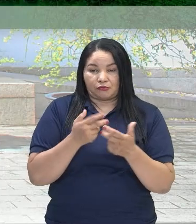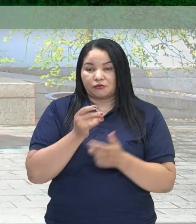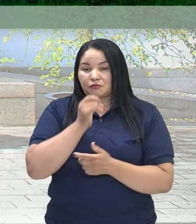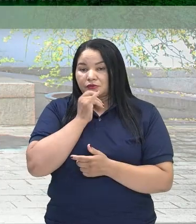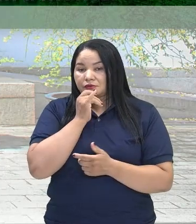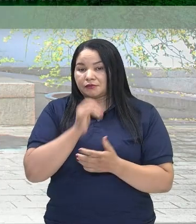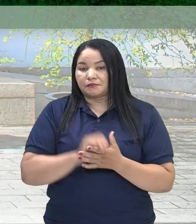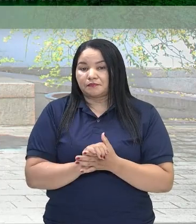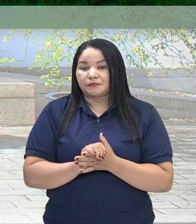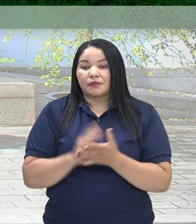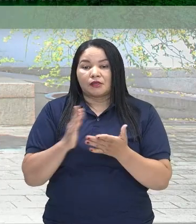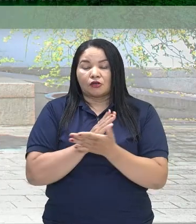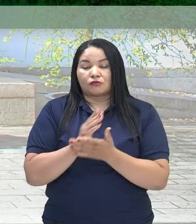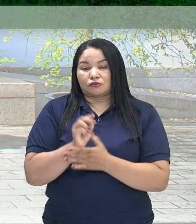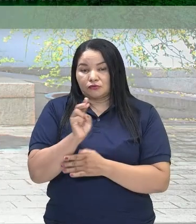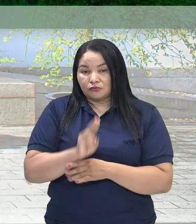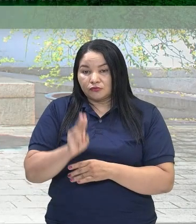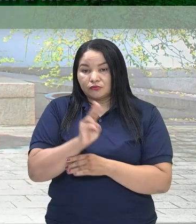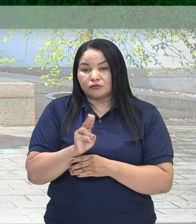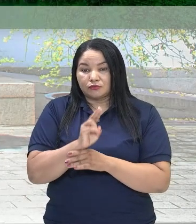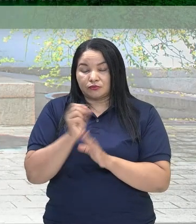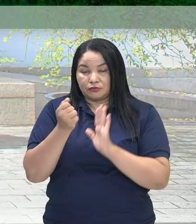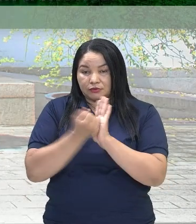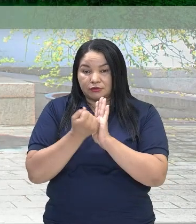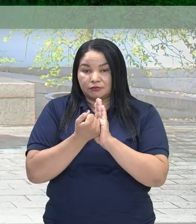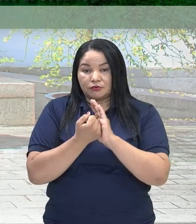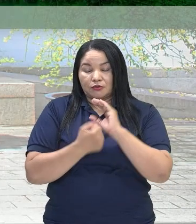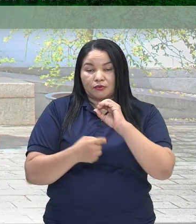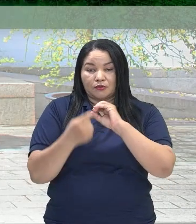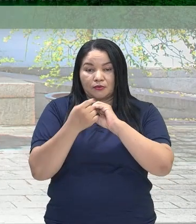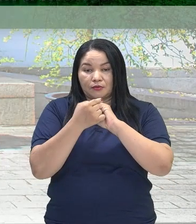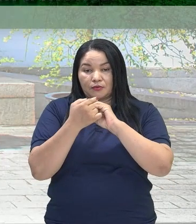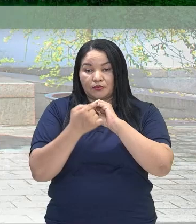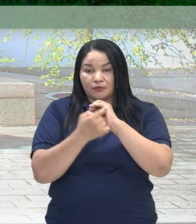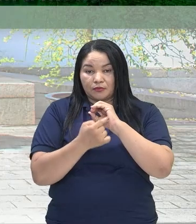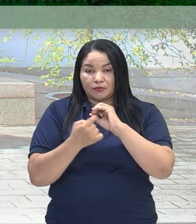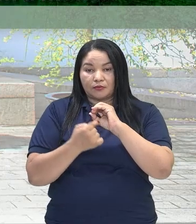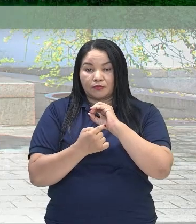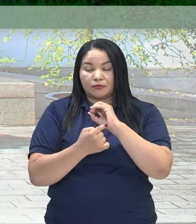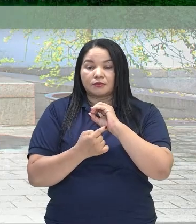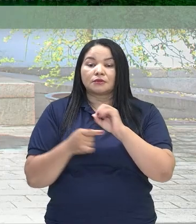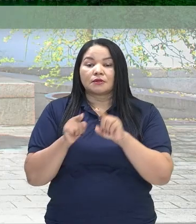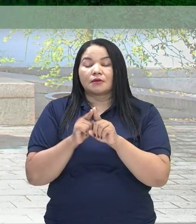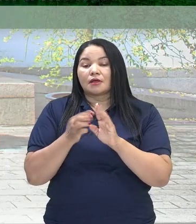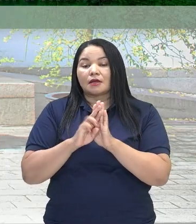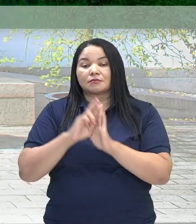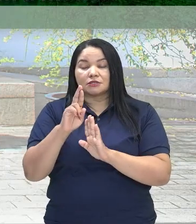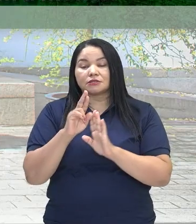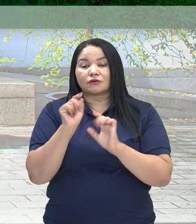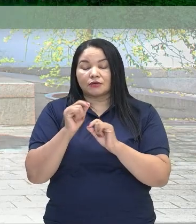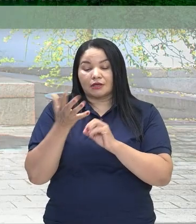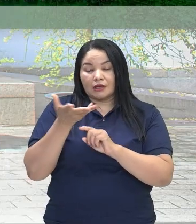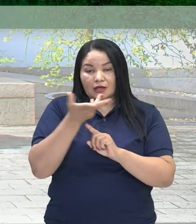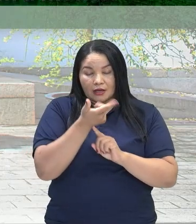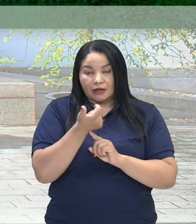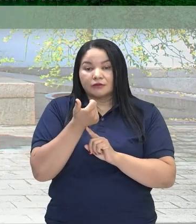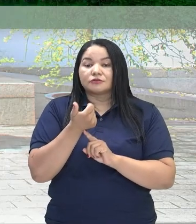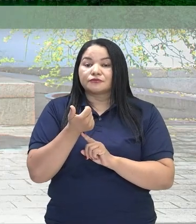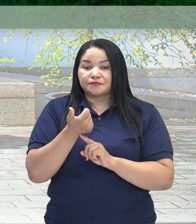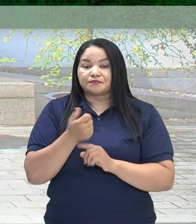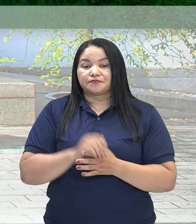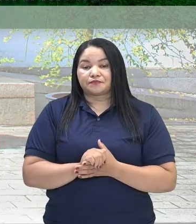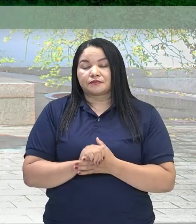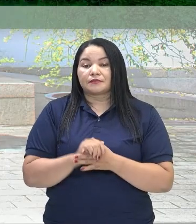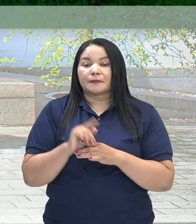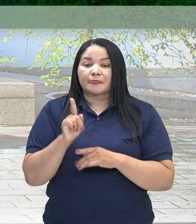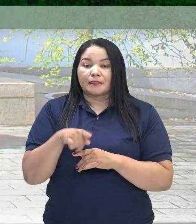isso, muitos utilizam o símbolo Yin Yang, né, para representar essa arte marcial. É a